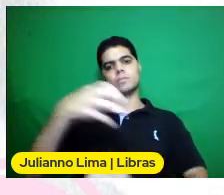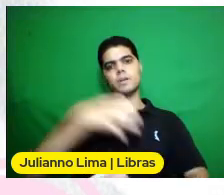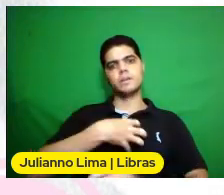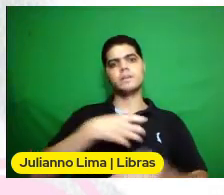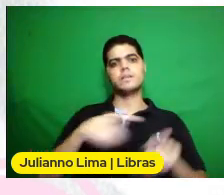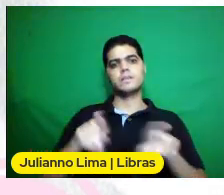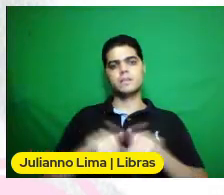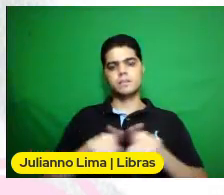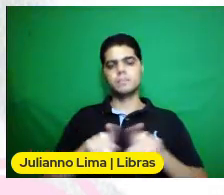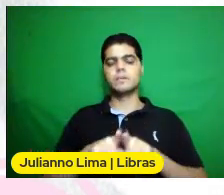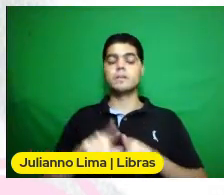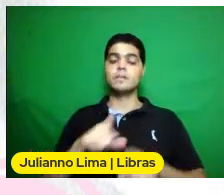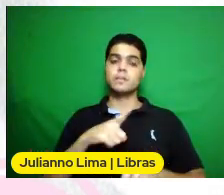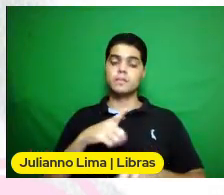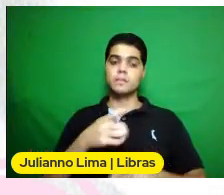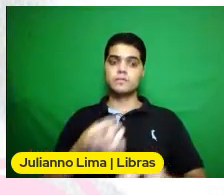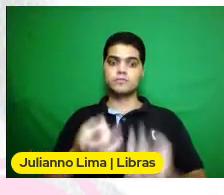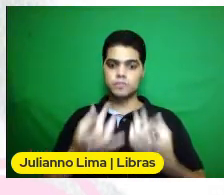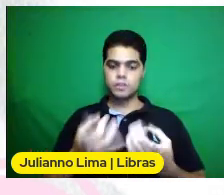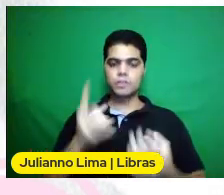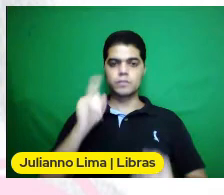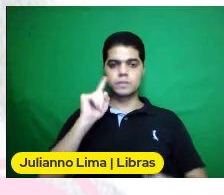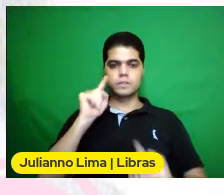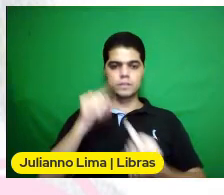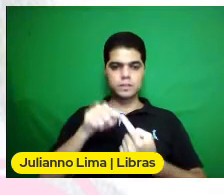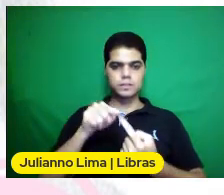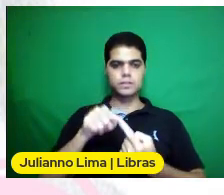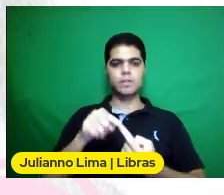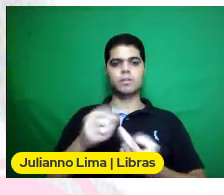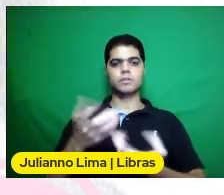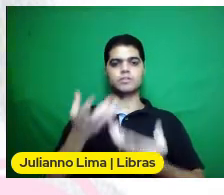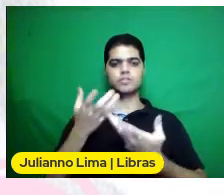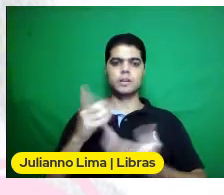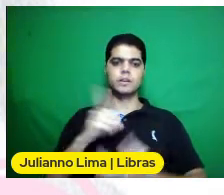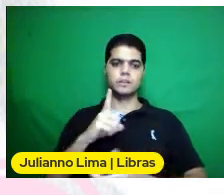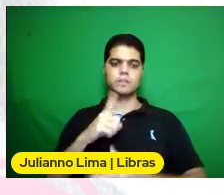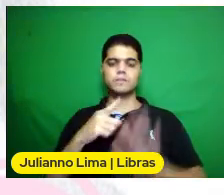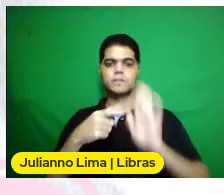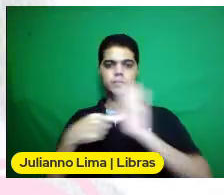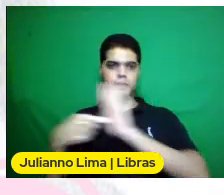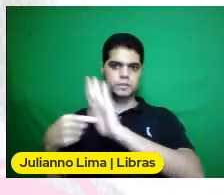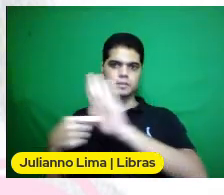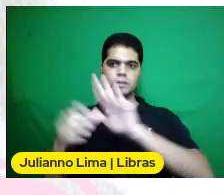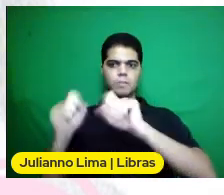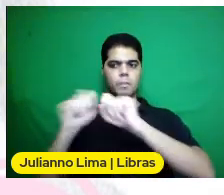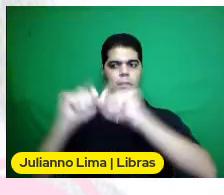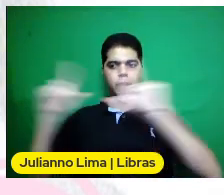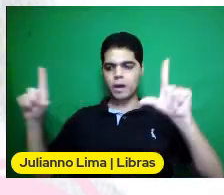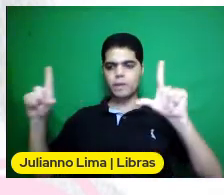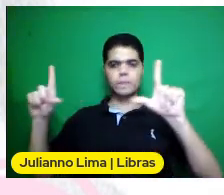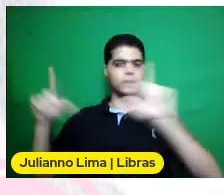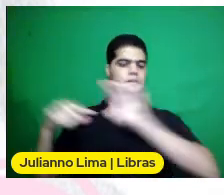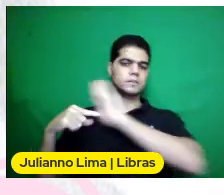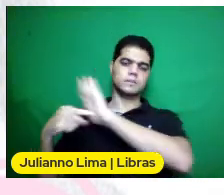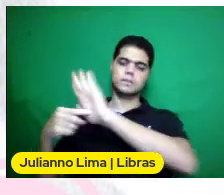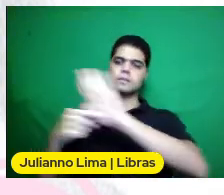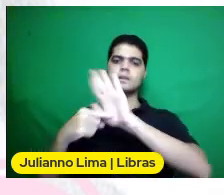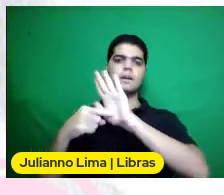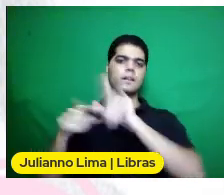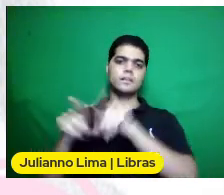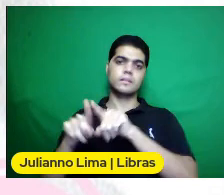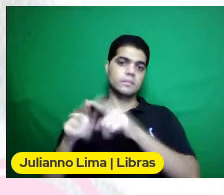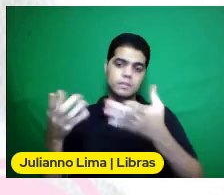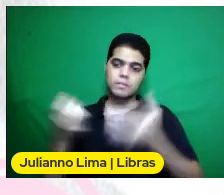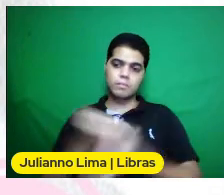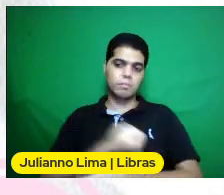um produto que seja apresentado nessas telas, já que se nossa missão é apresentar para o maior número